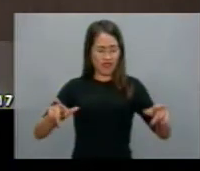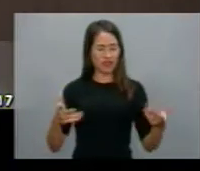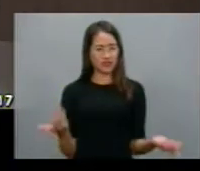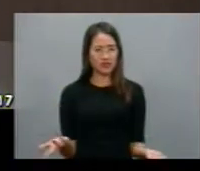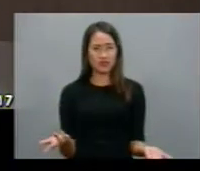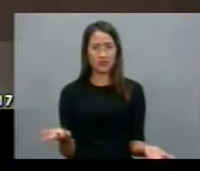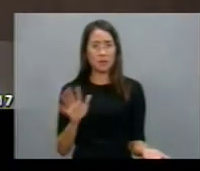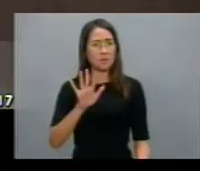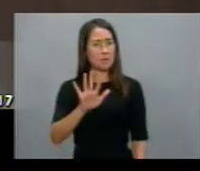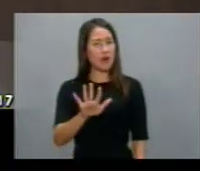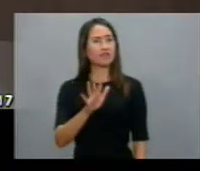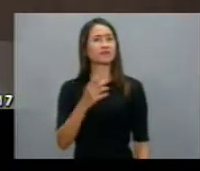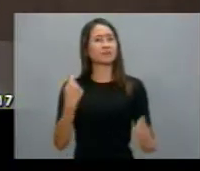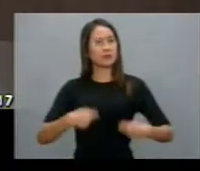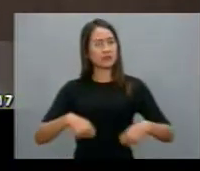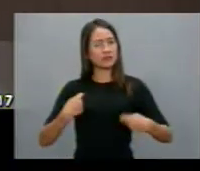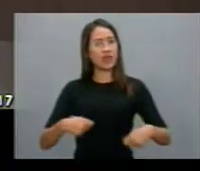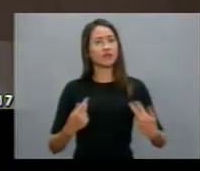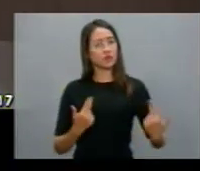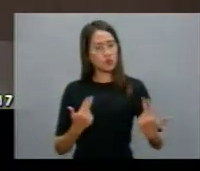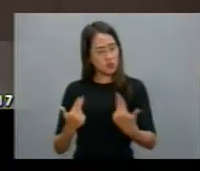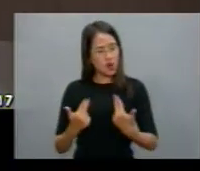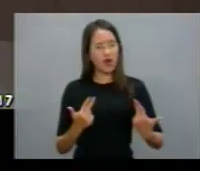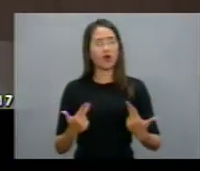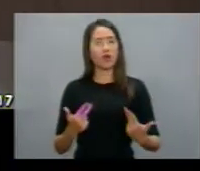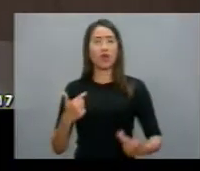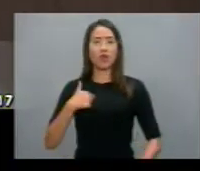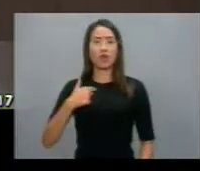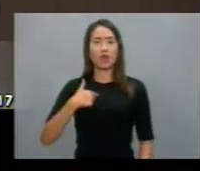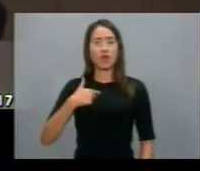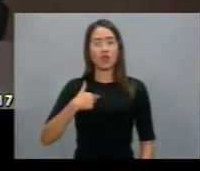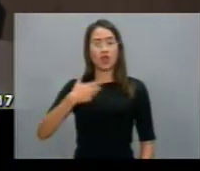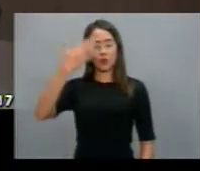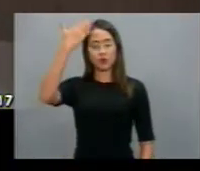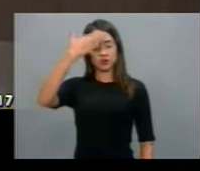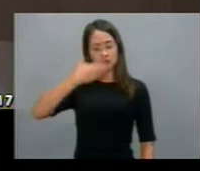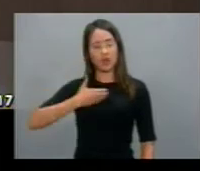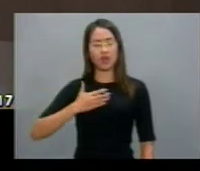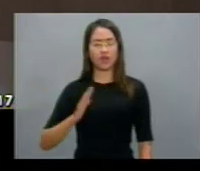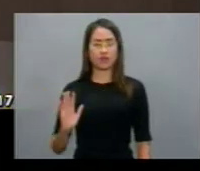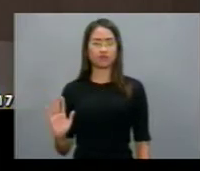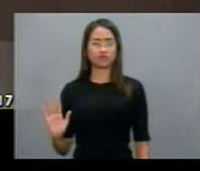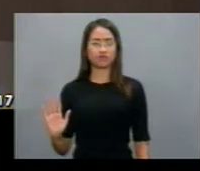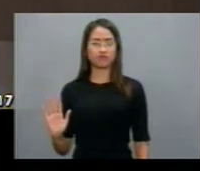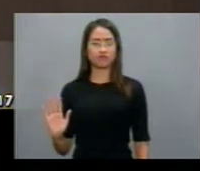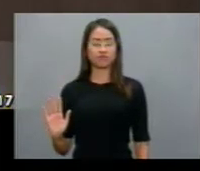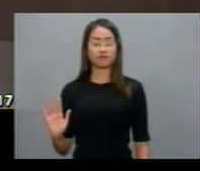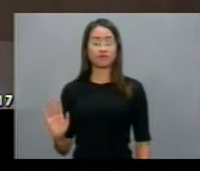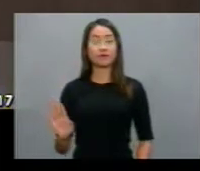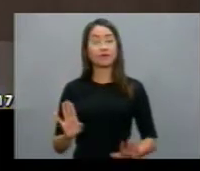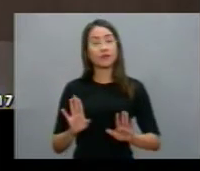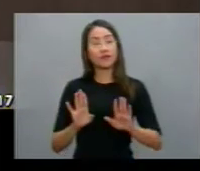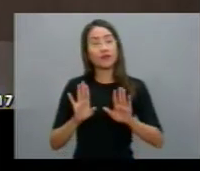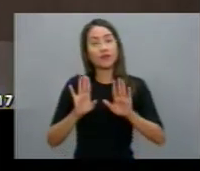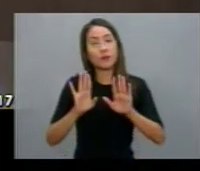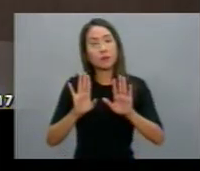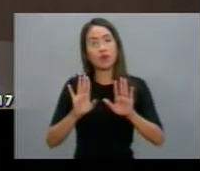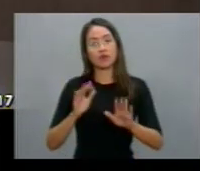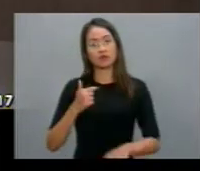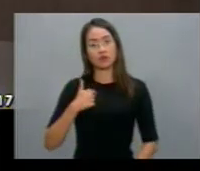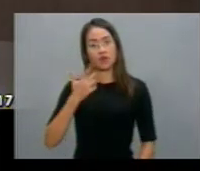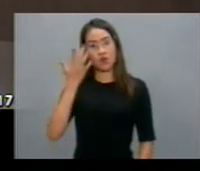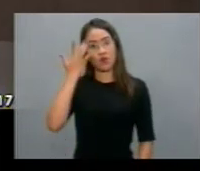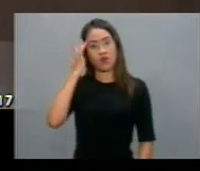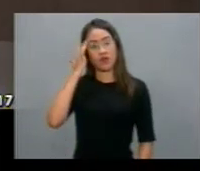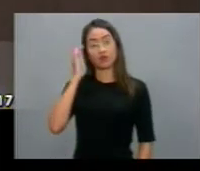Ainda há que investigar, portanto, estou sendo absolutamente sereno e comedido nas palavras. Mas tudo leva a